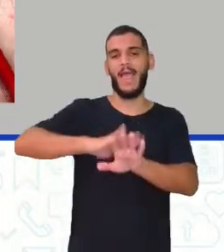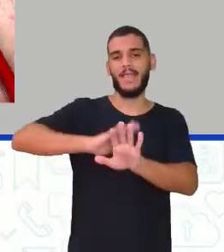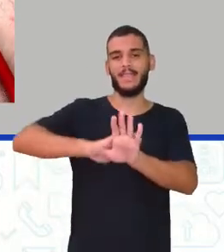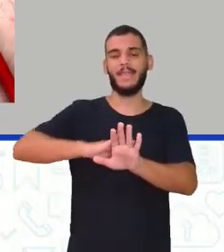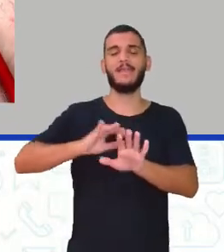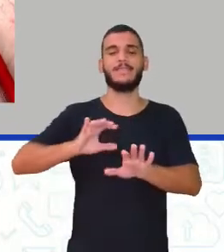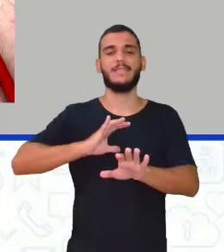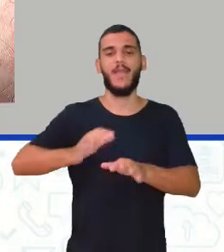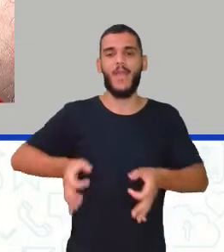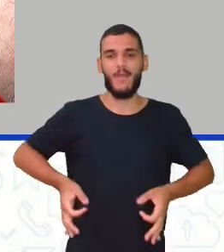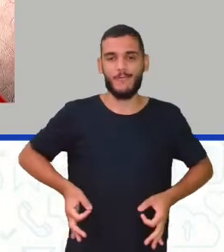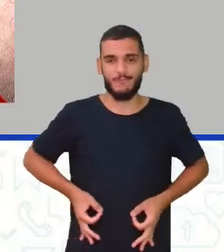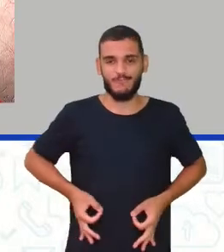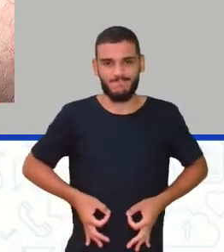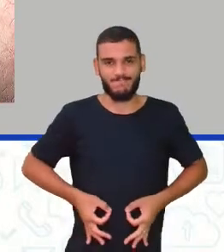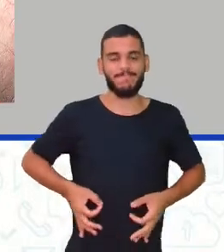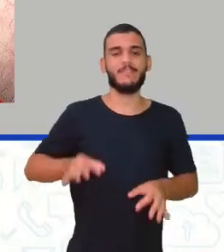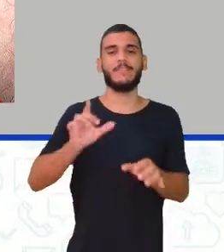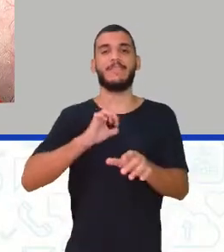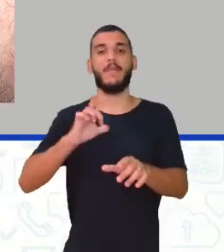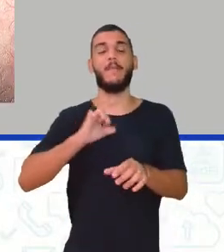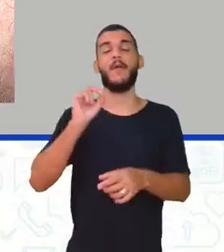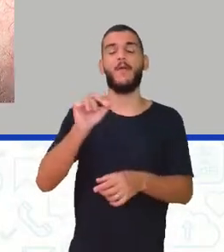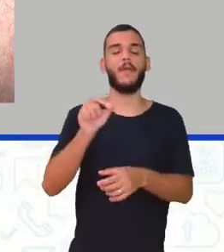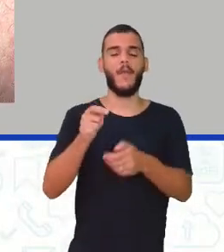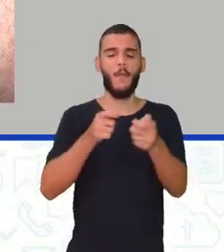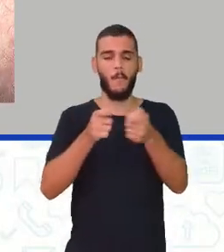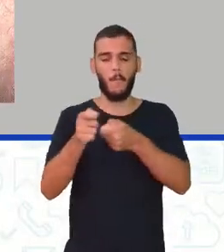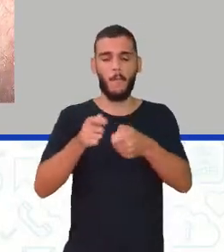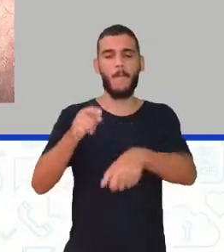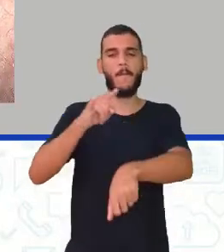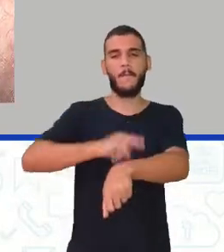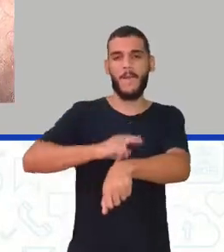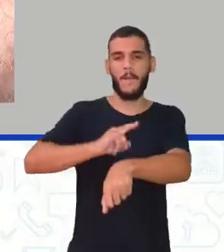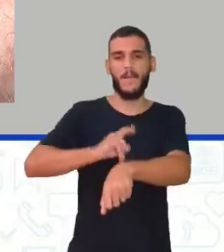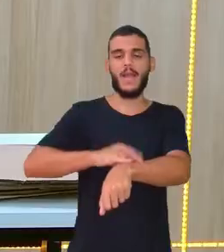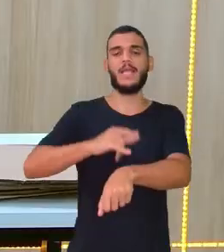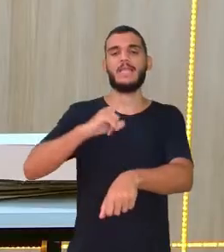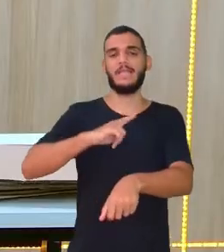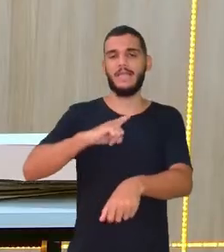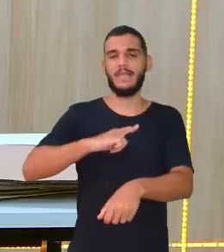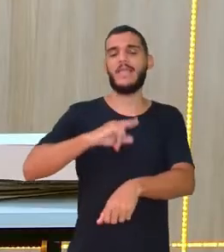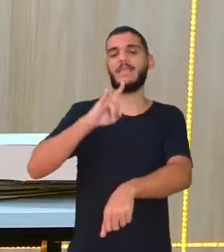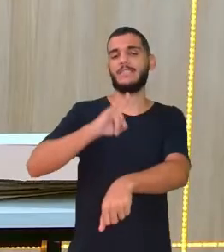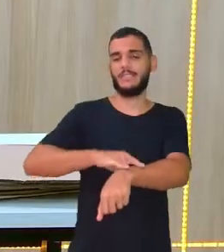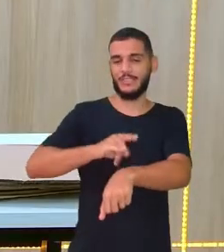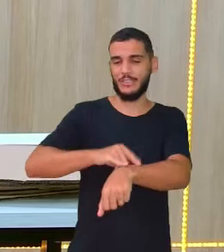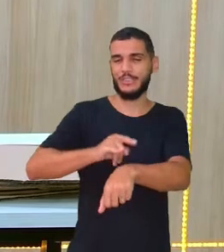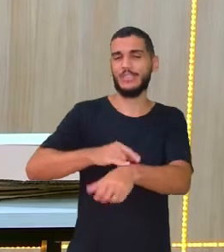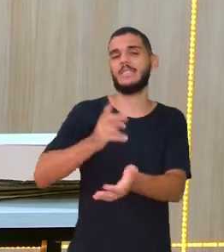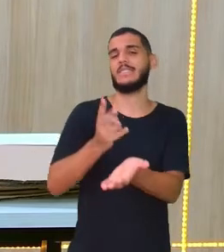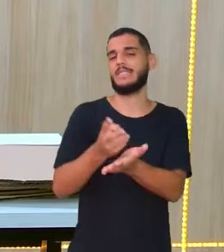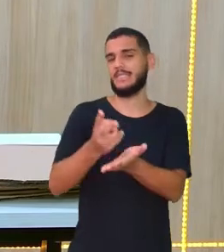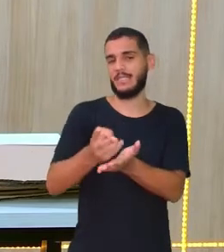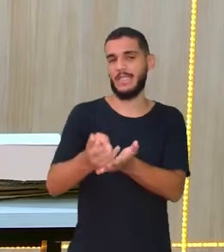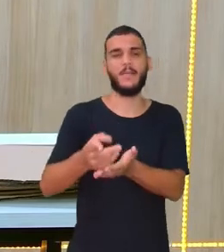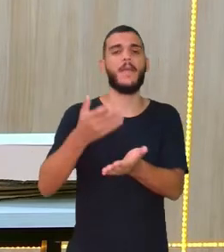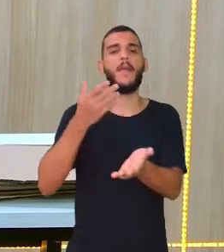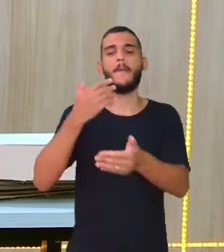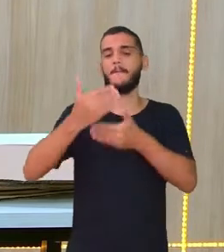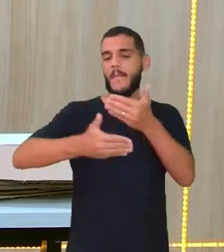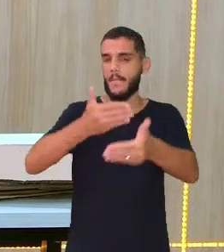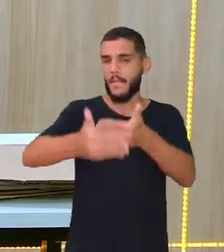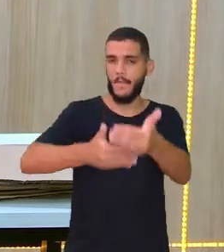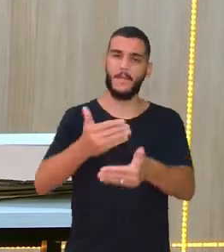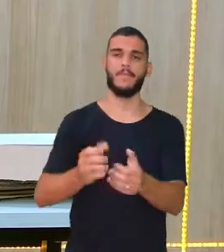estamos dormindo, isso também está acontecendo. Ela está recebendo essa quantidade aí de urina diante aí da